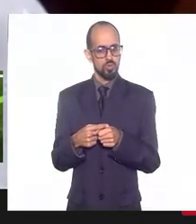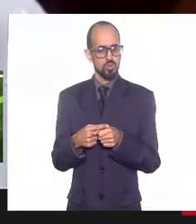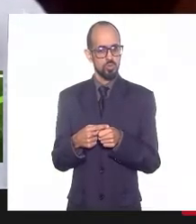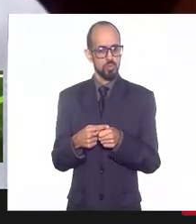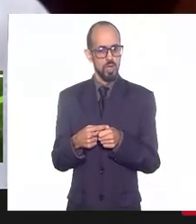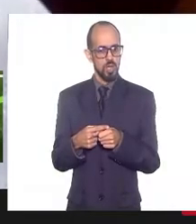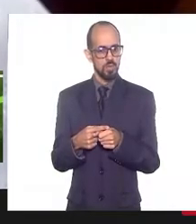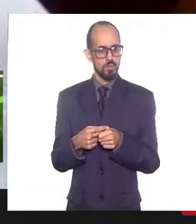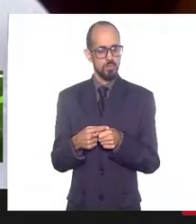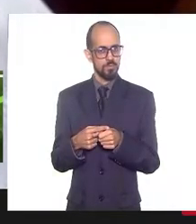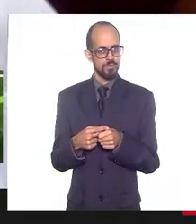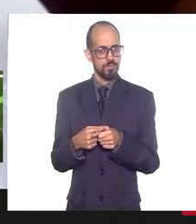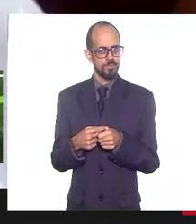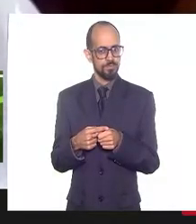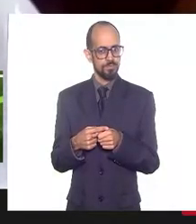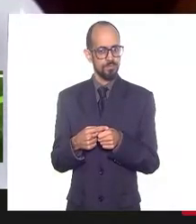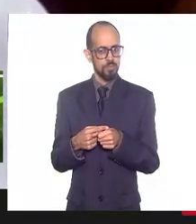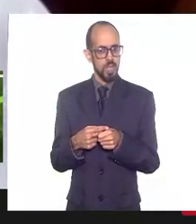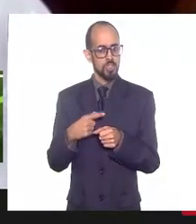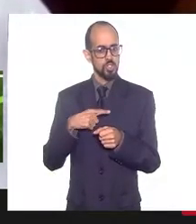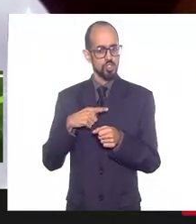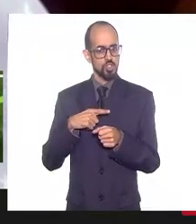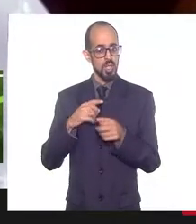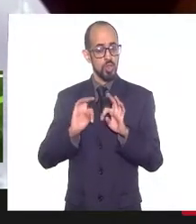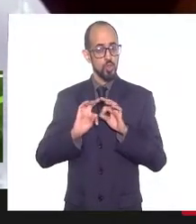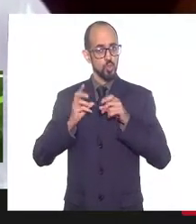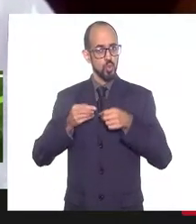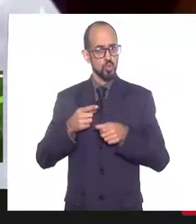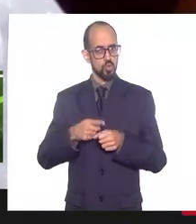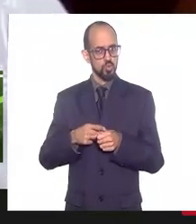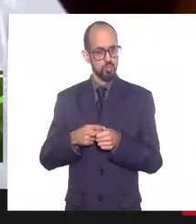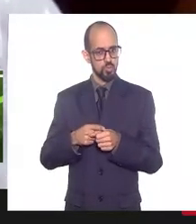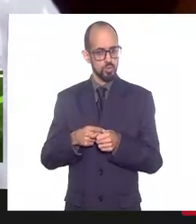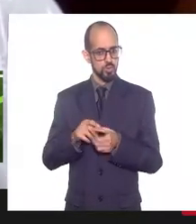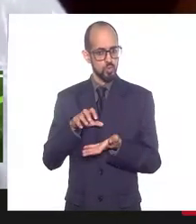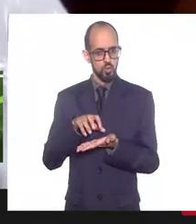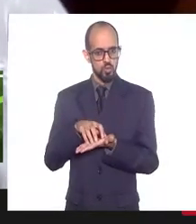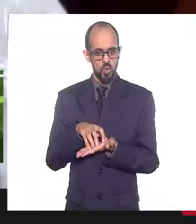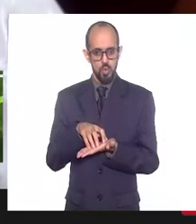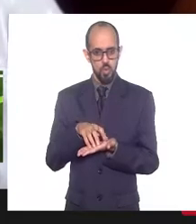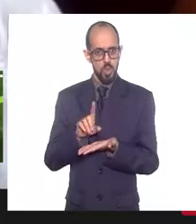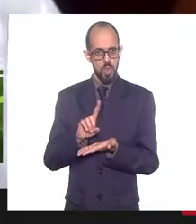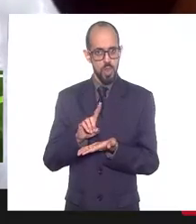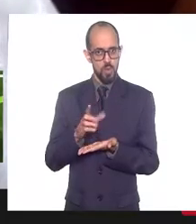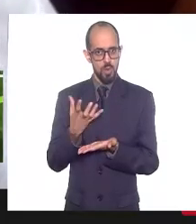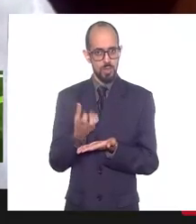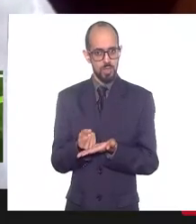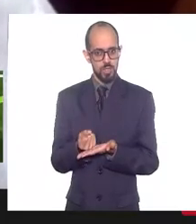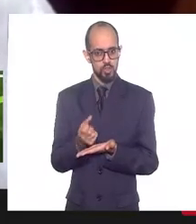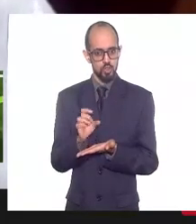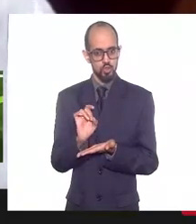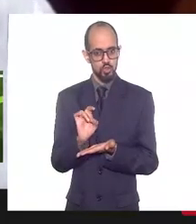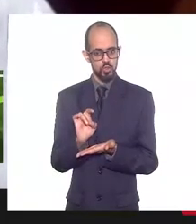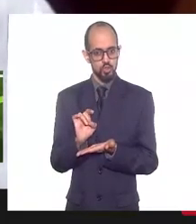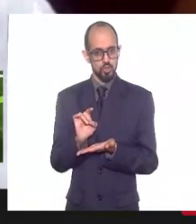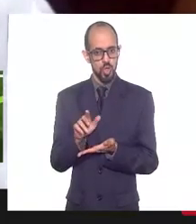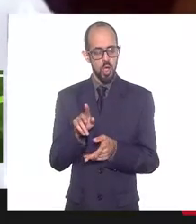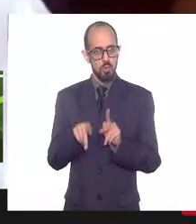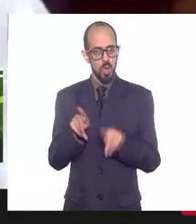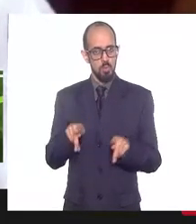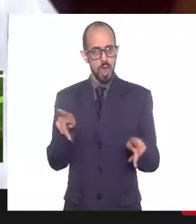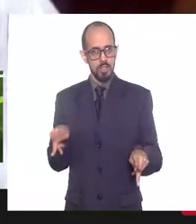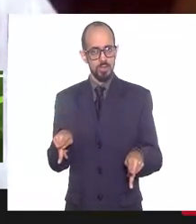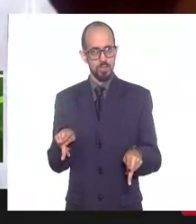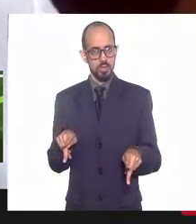temos em todos os municípios, o núcleo não atende apenas os povos tradicionais